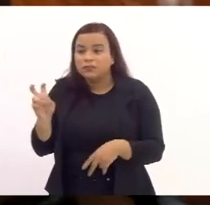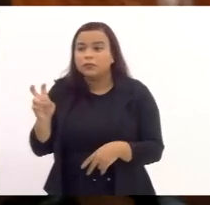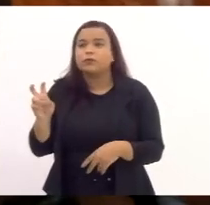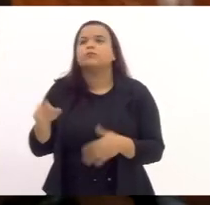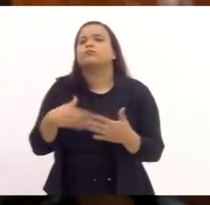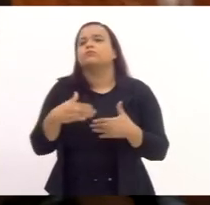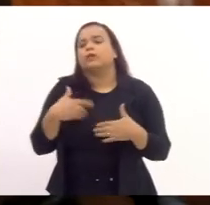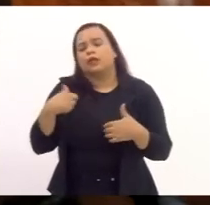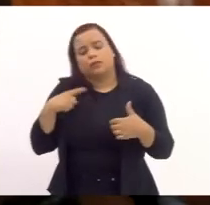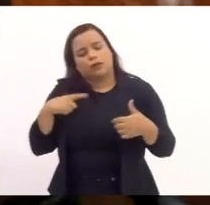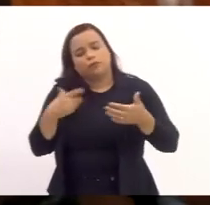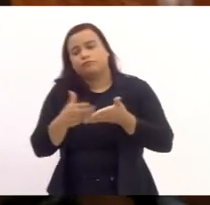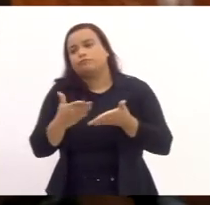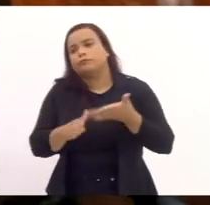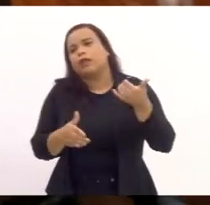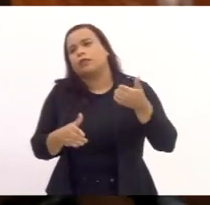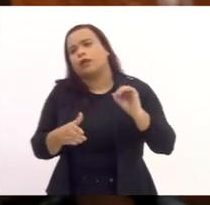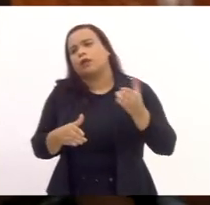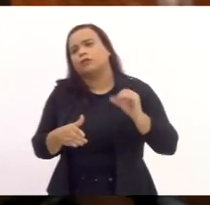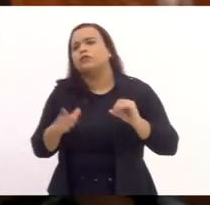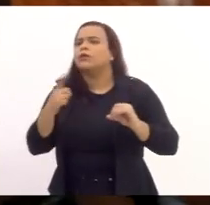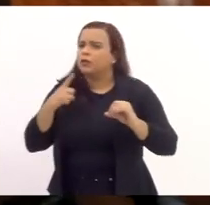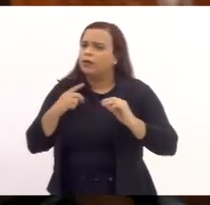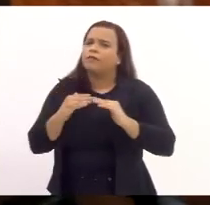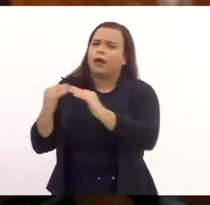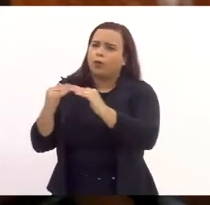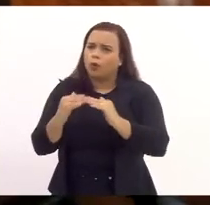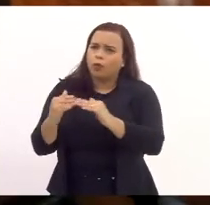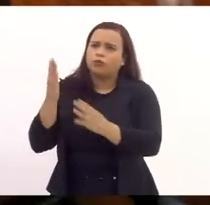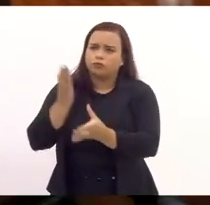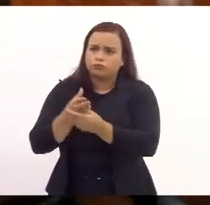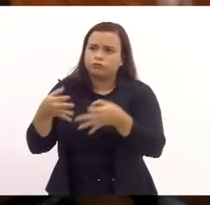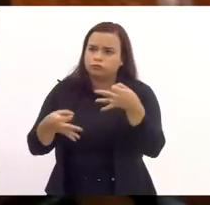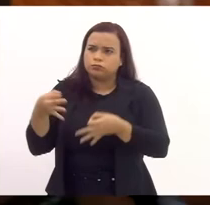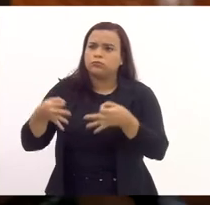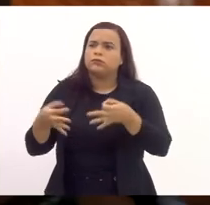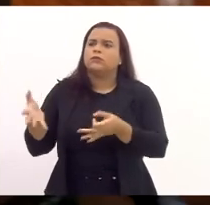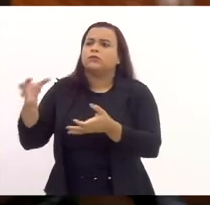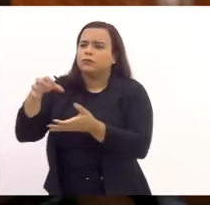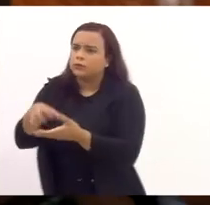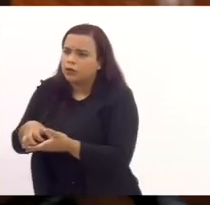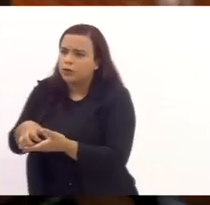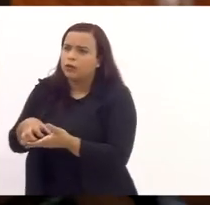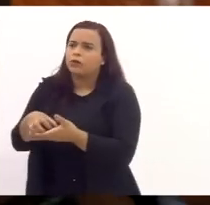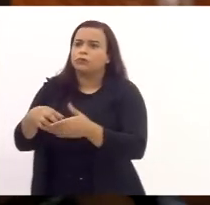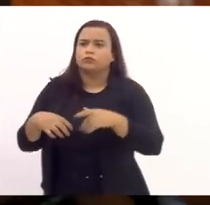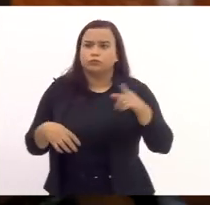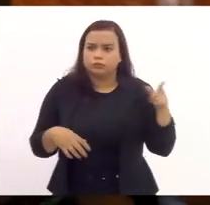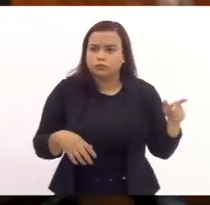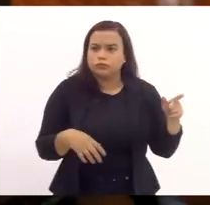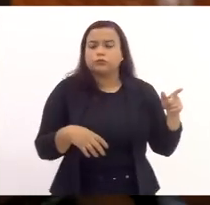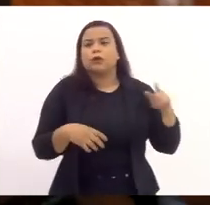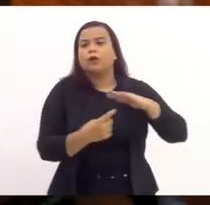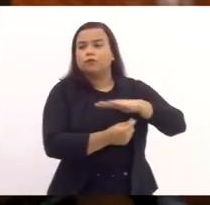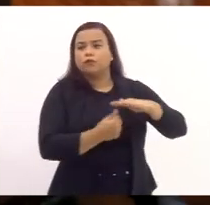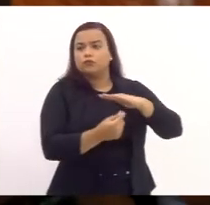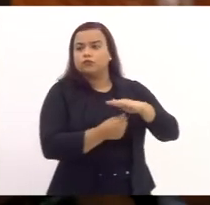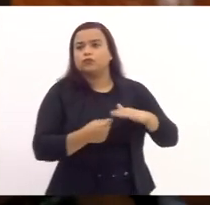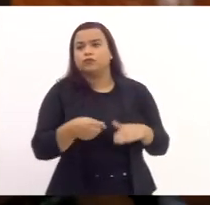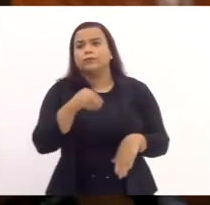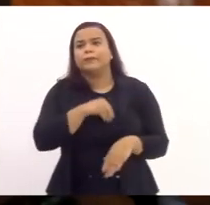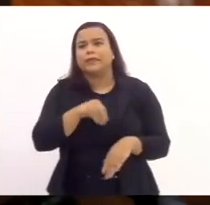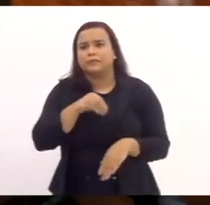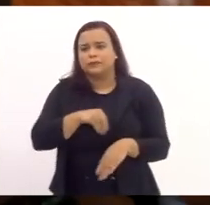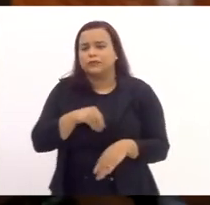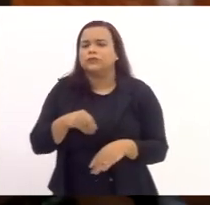houve um acordo judicial grande entre a Central com o fundo de pensão deles lá, que